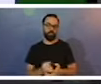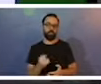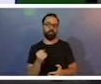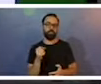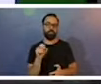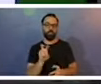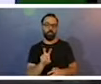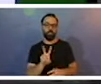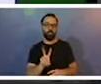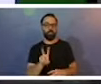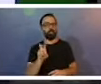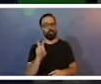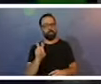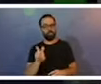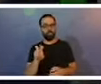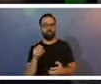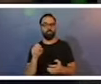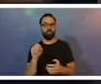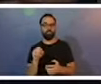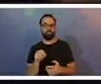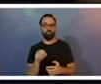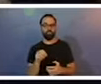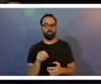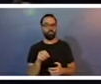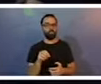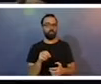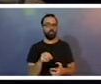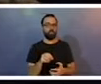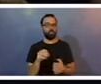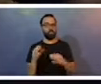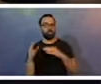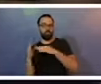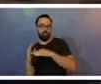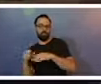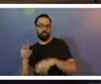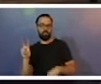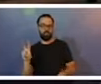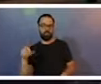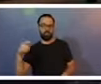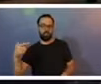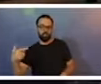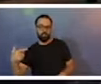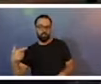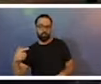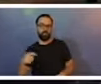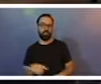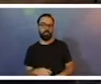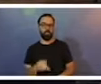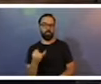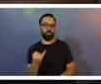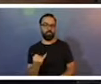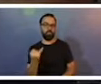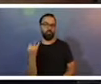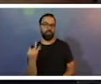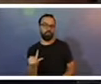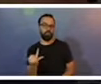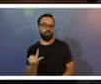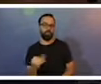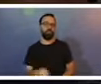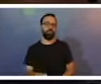Mas aqui eu tenho 27. Então, nós contamos do 25 até chegar no 27. 25,